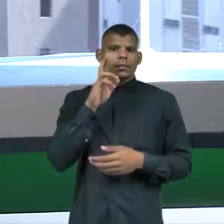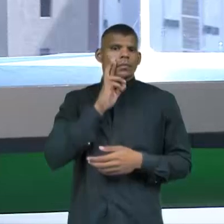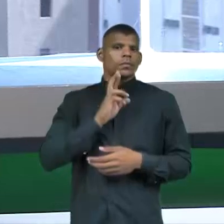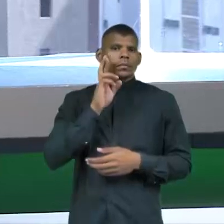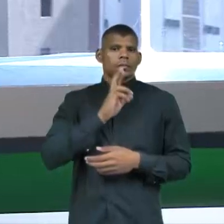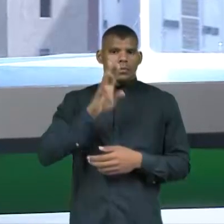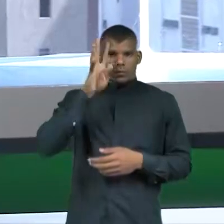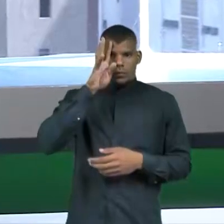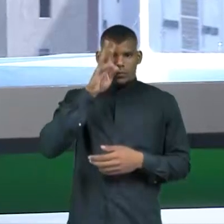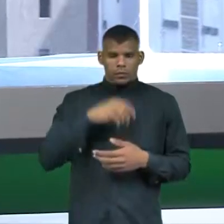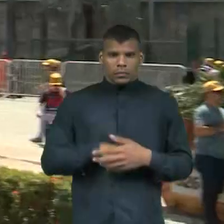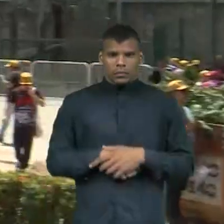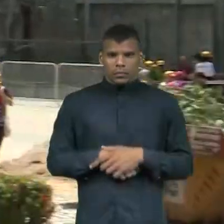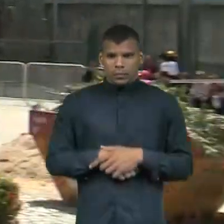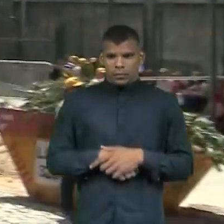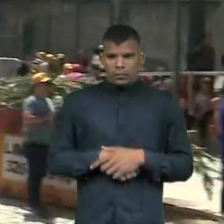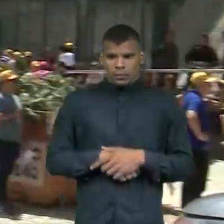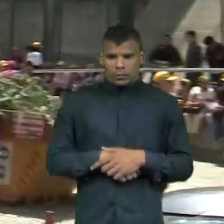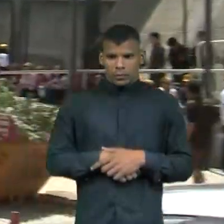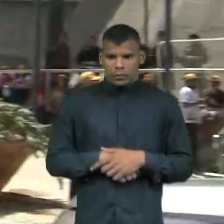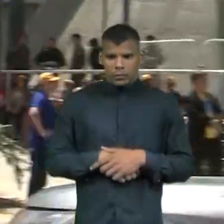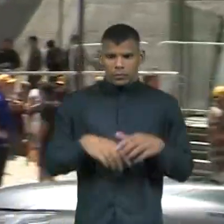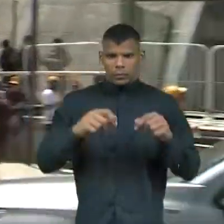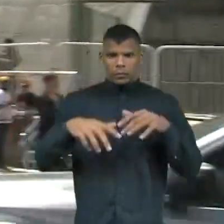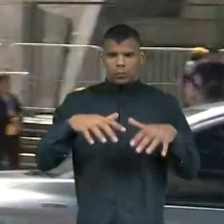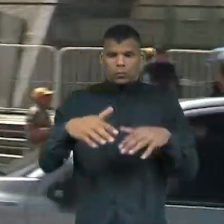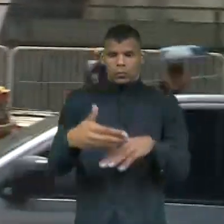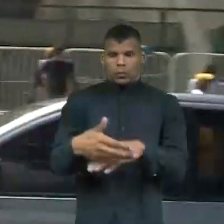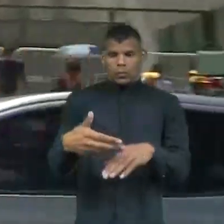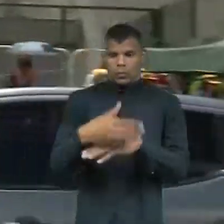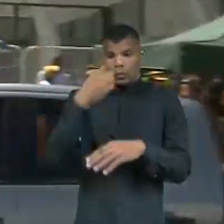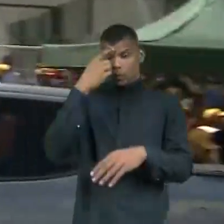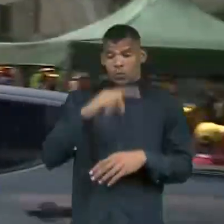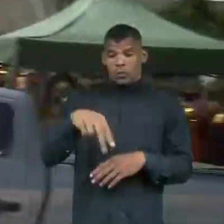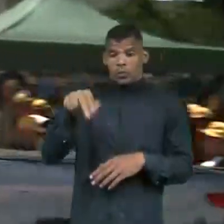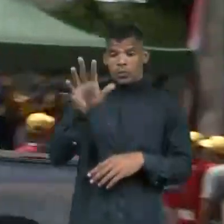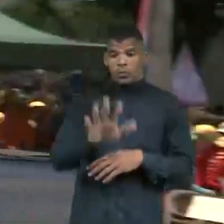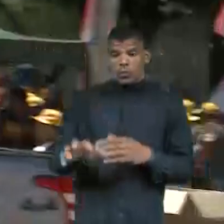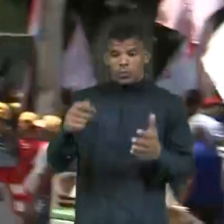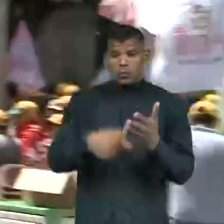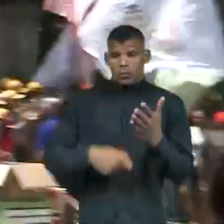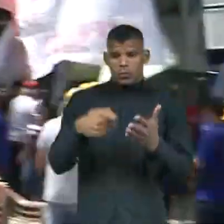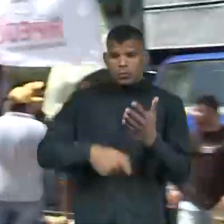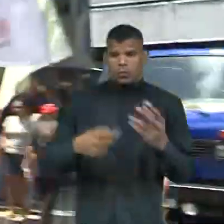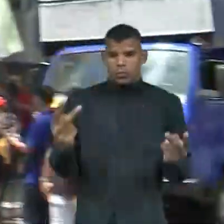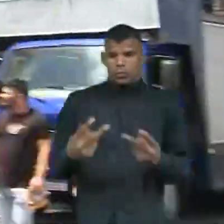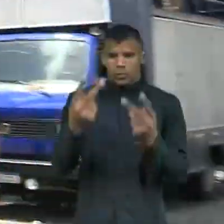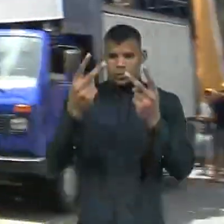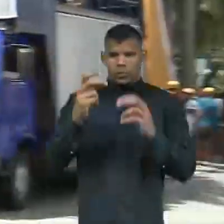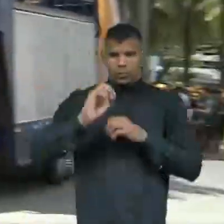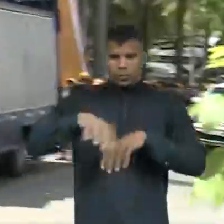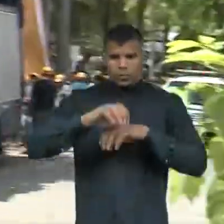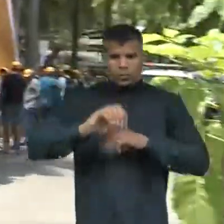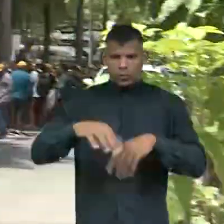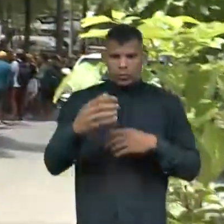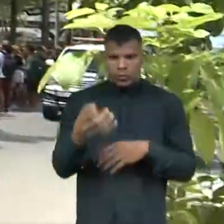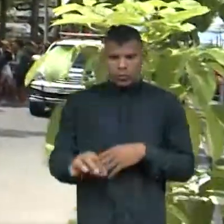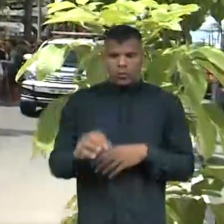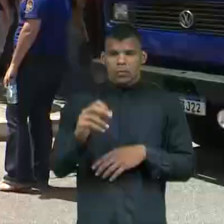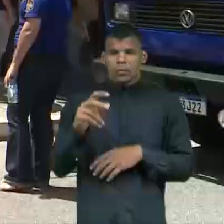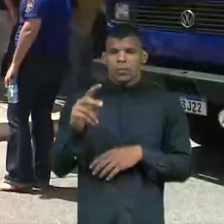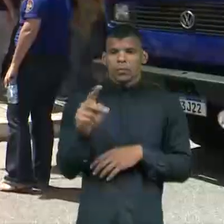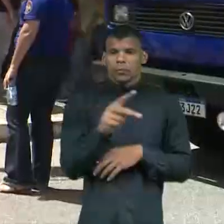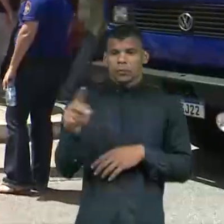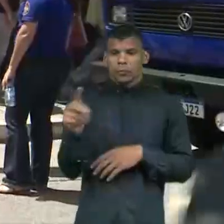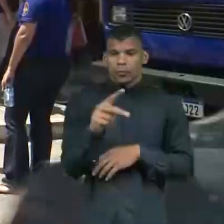quarta-feira. O movimento faz parte do Dia Nacional de Luta pela Valorização da Educação. Os professores da rede